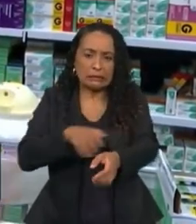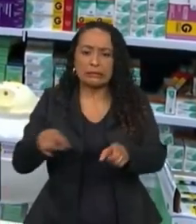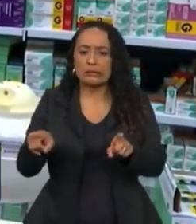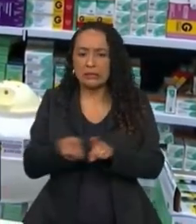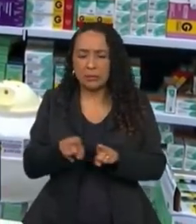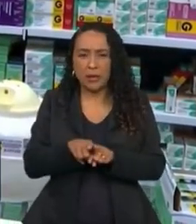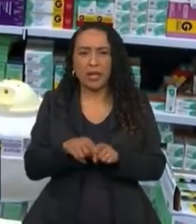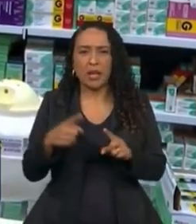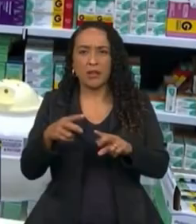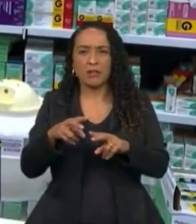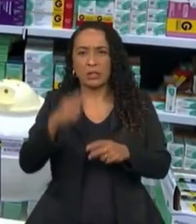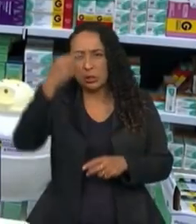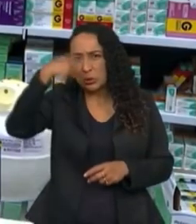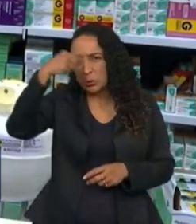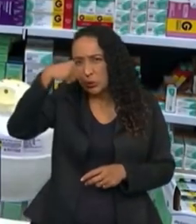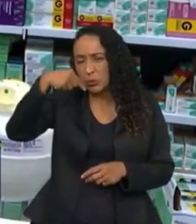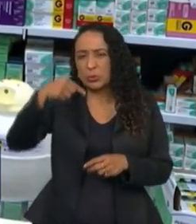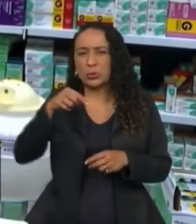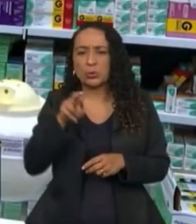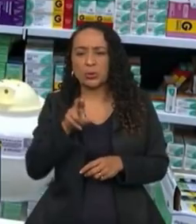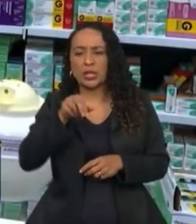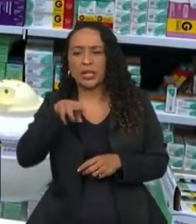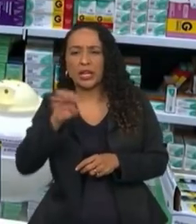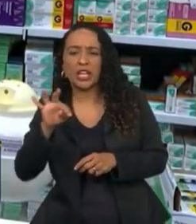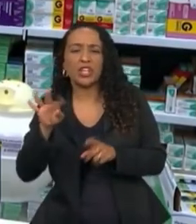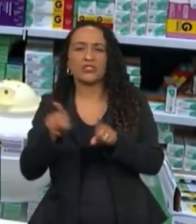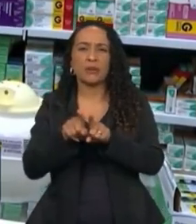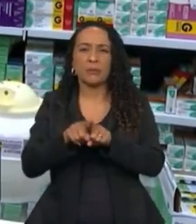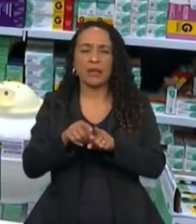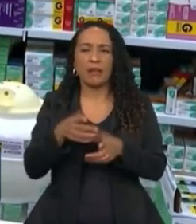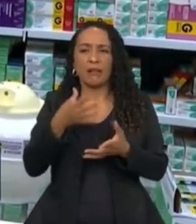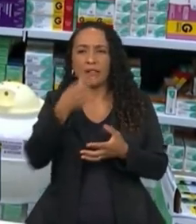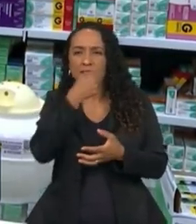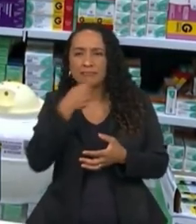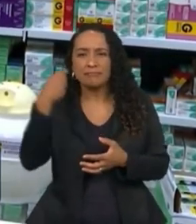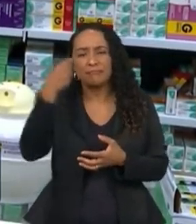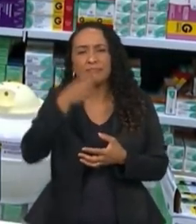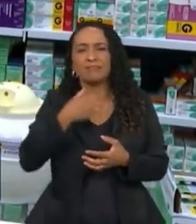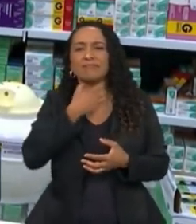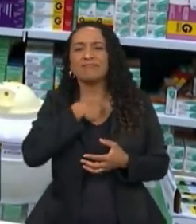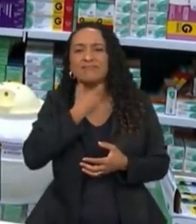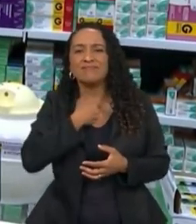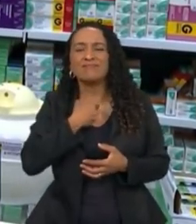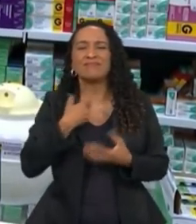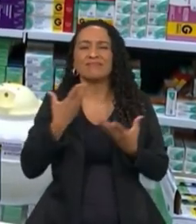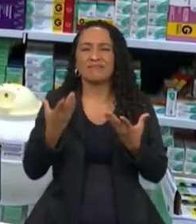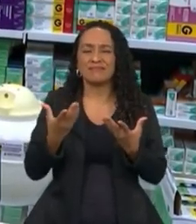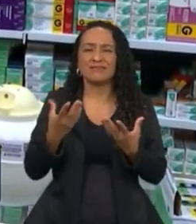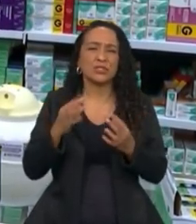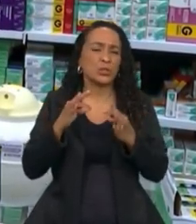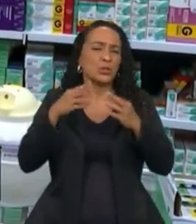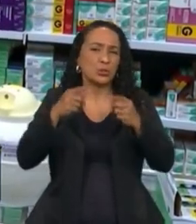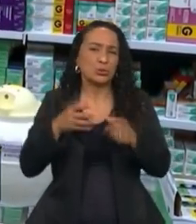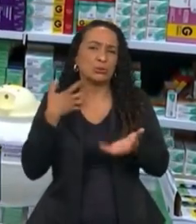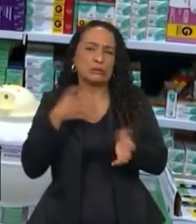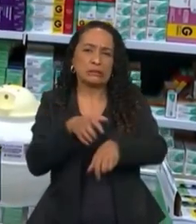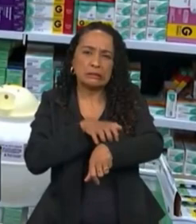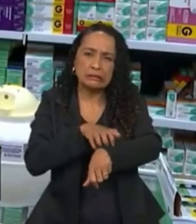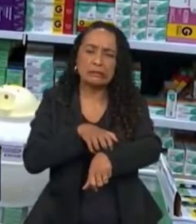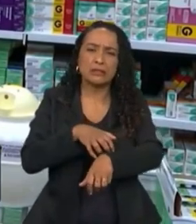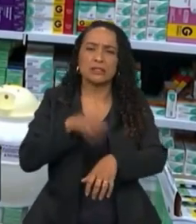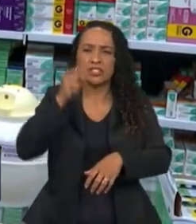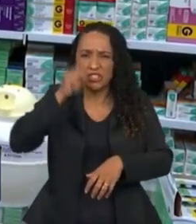tem tendo fumaça, rinite, secura, lábios, boca, nariz. Isso causa irritação,